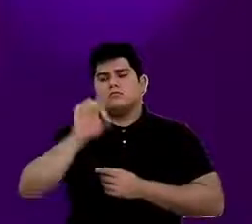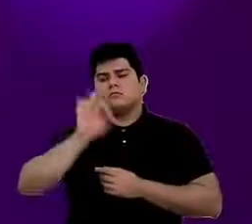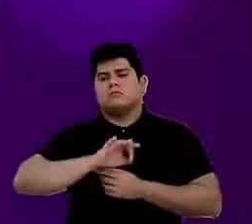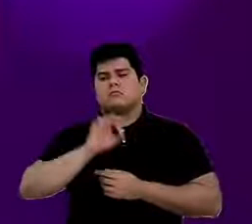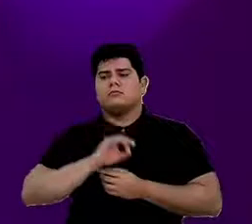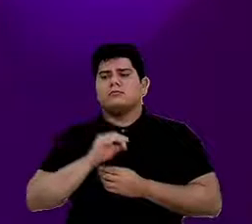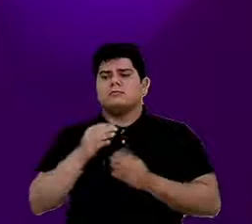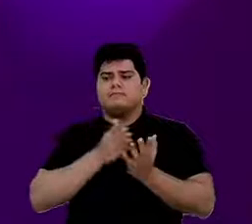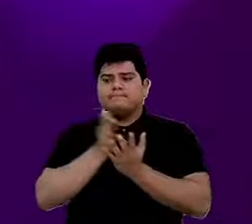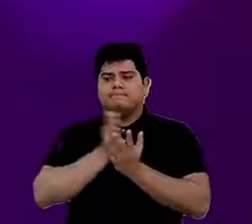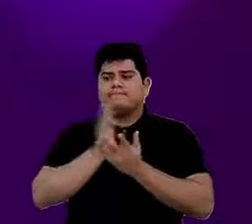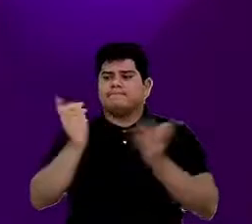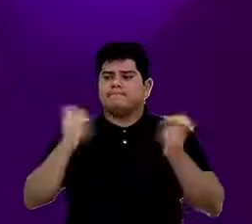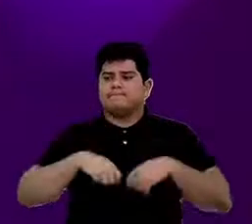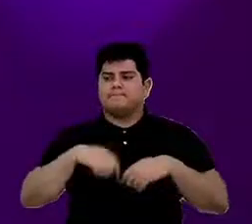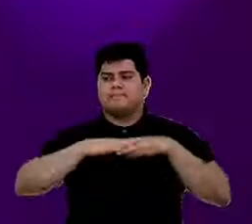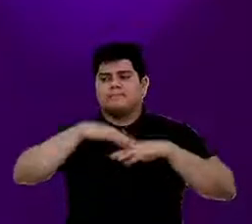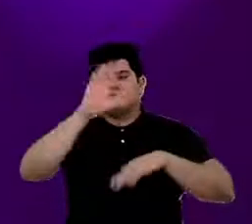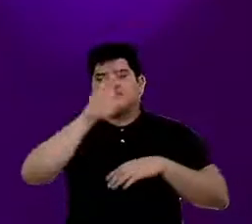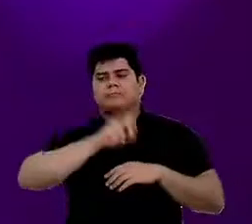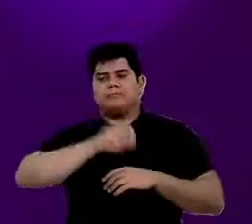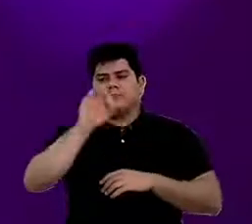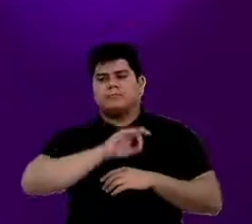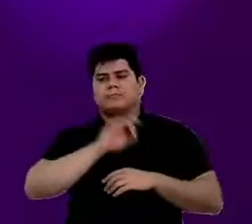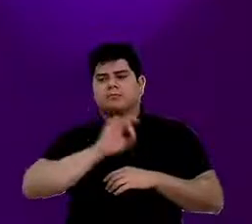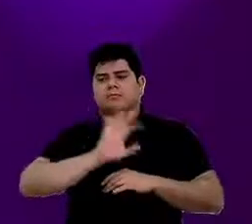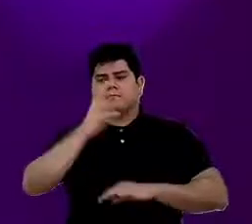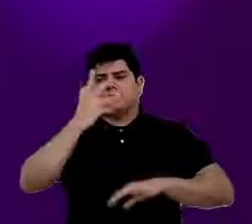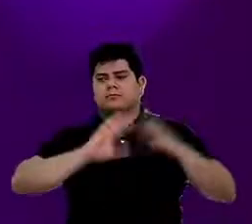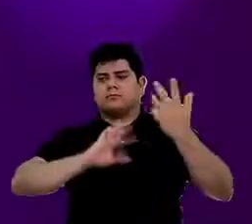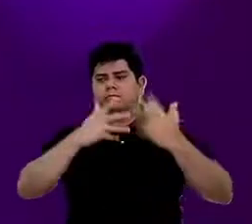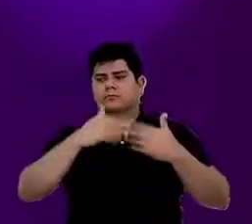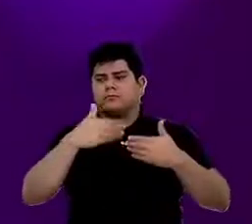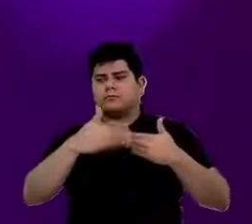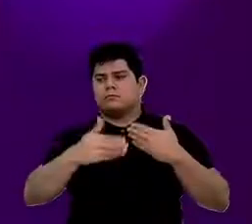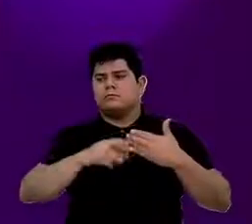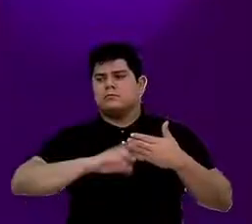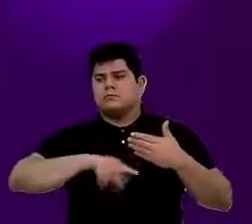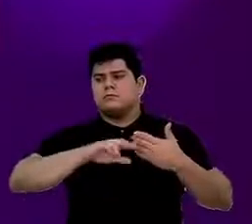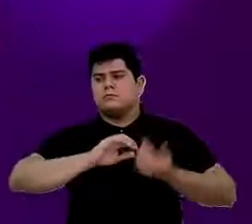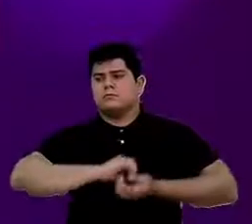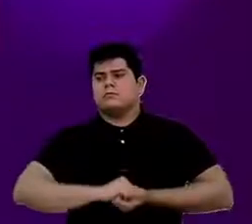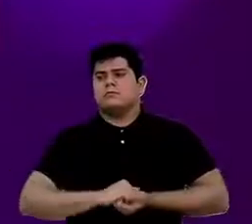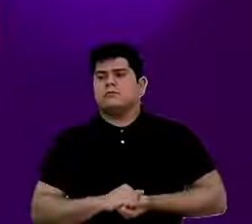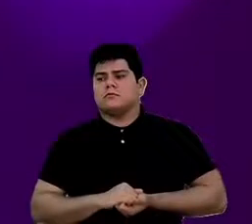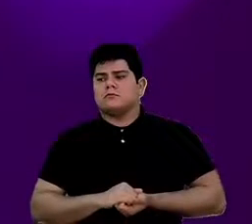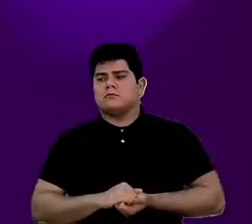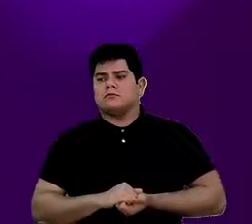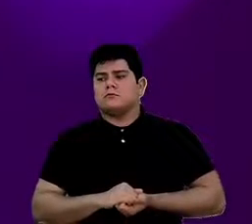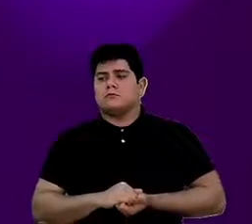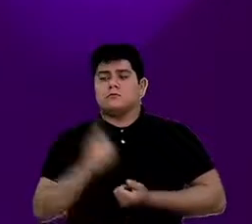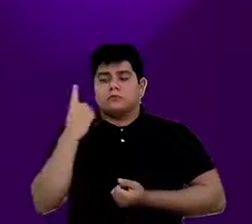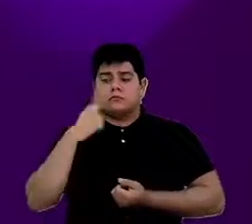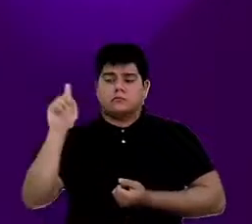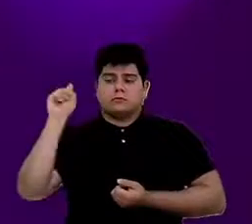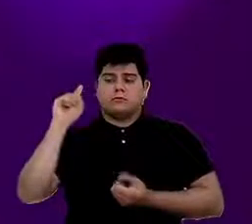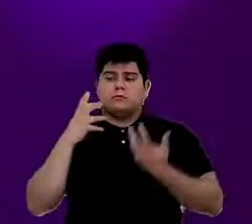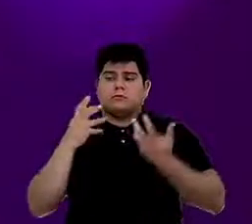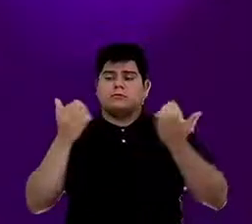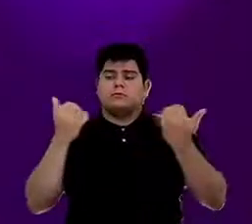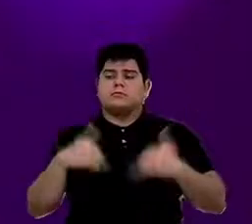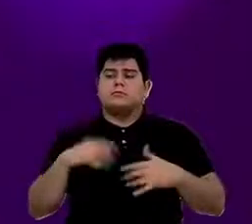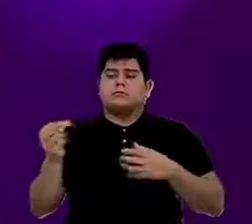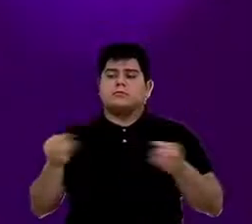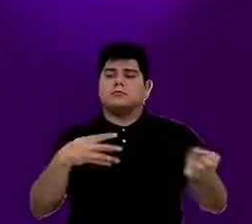segmentos viáveis e superiores a 50% de acometimento, segmentos não viáveis. Por último, eu queria falar sobre as